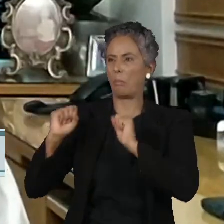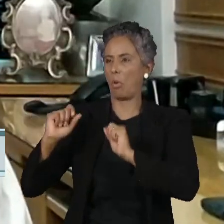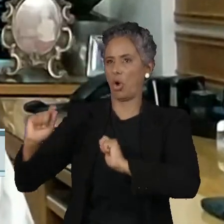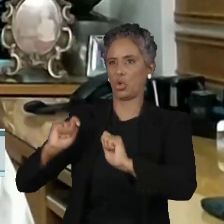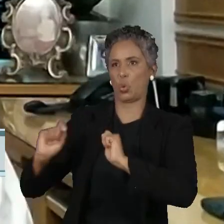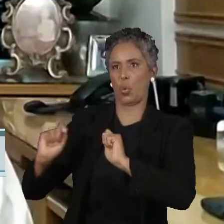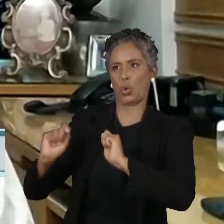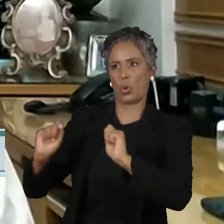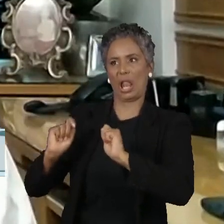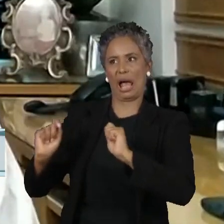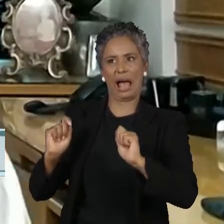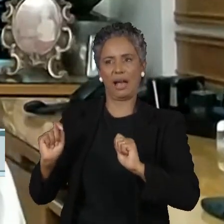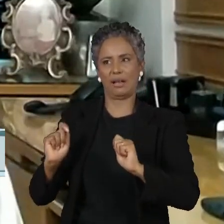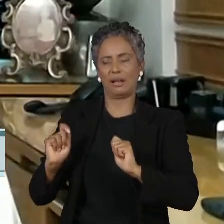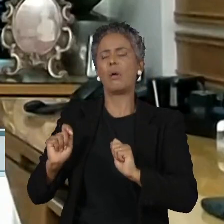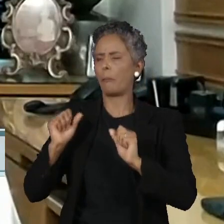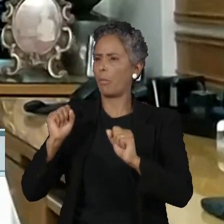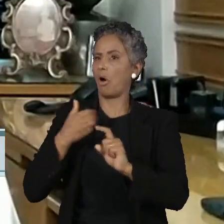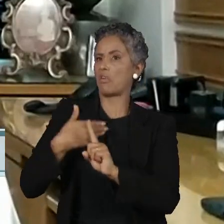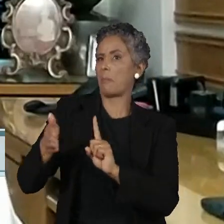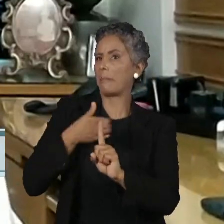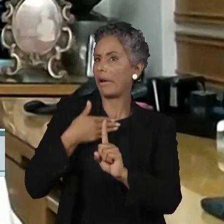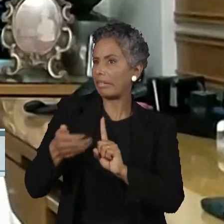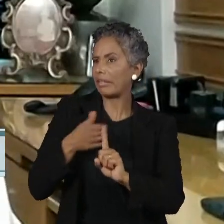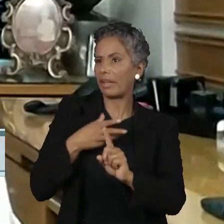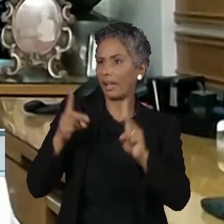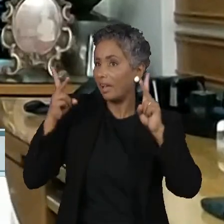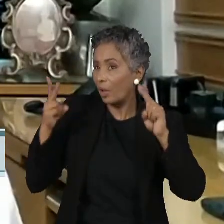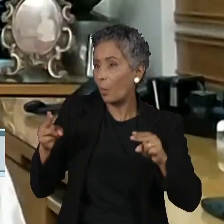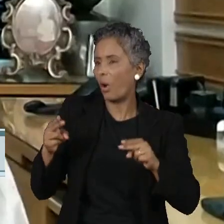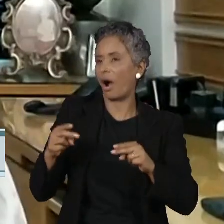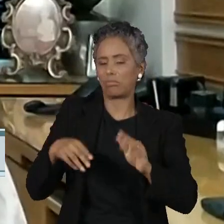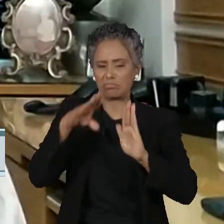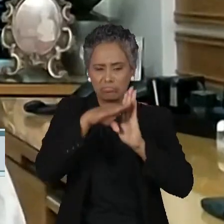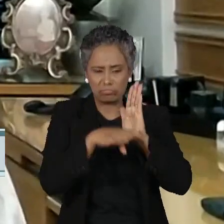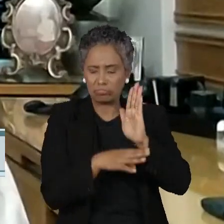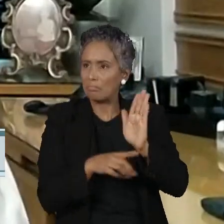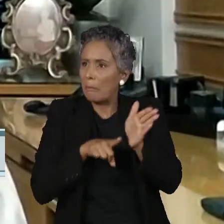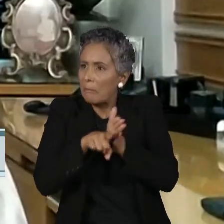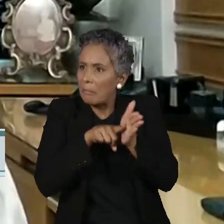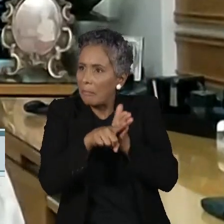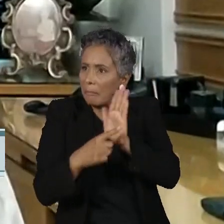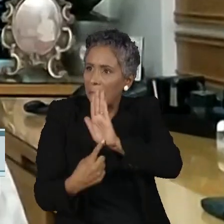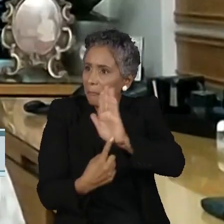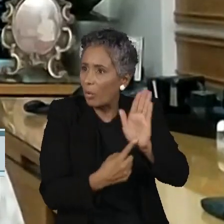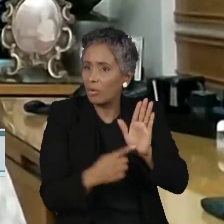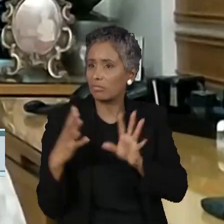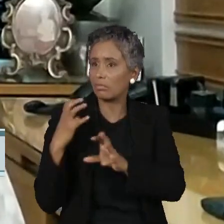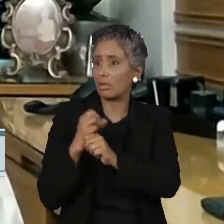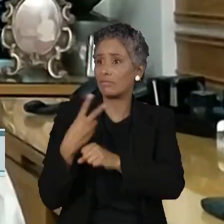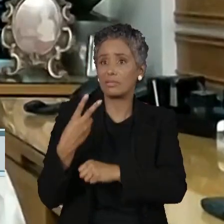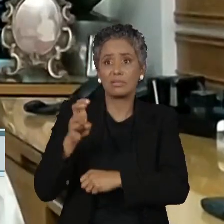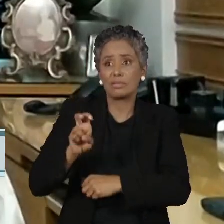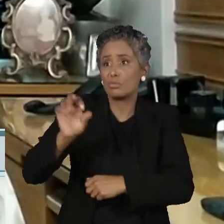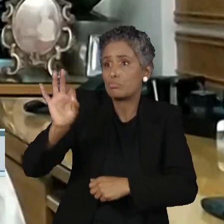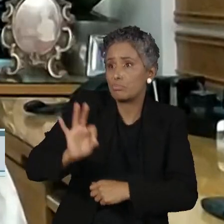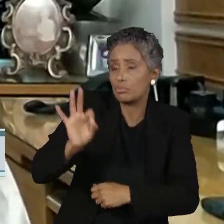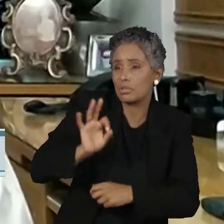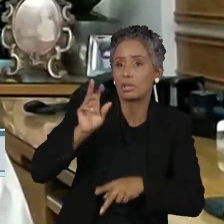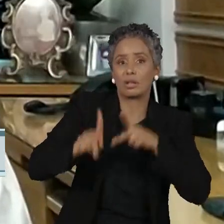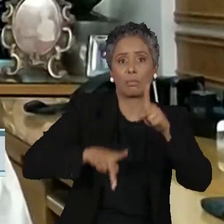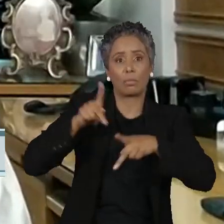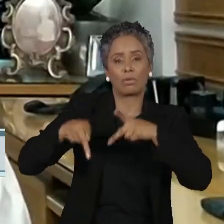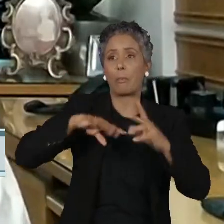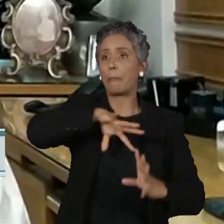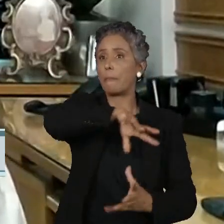mulher, inclusive bater, como nós vimos aqui nesses números, que são terríveis, né? 25% da população